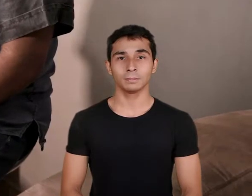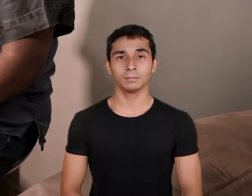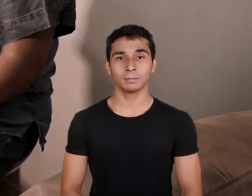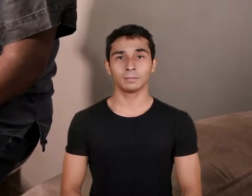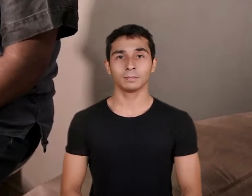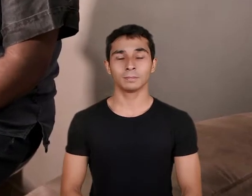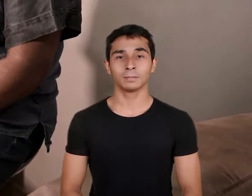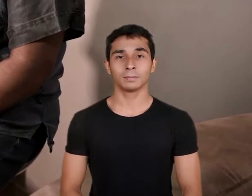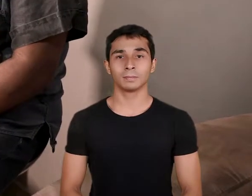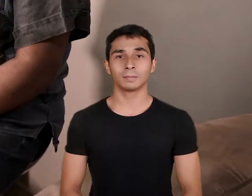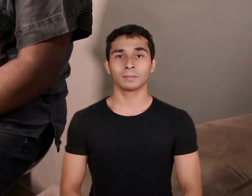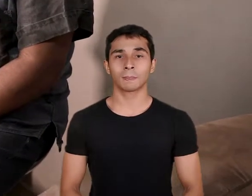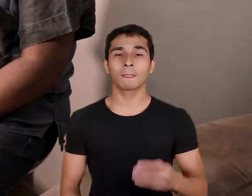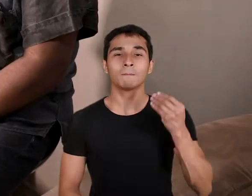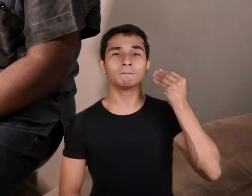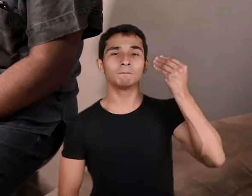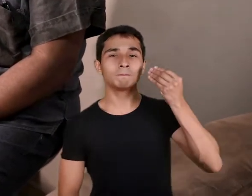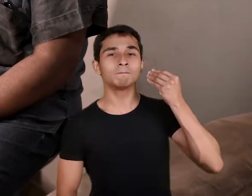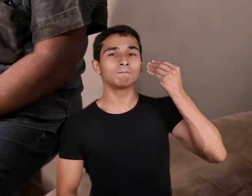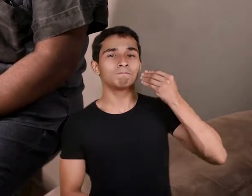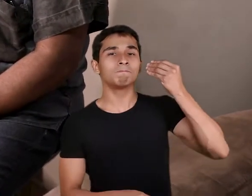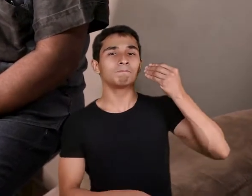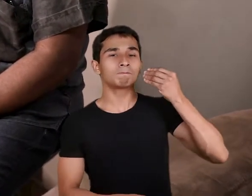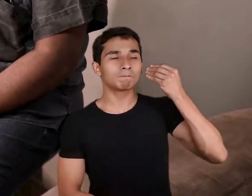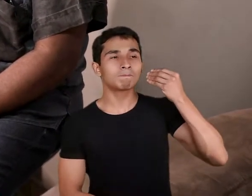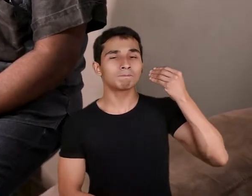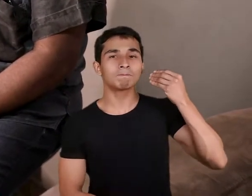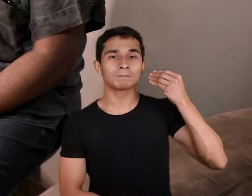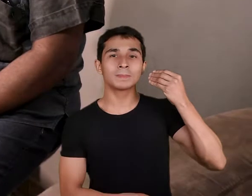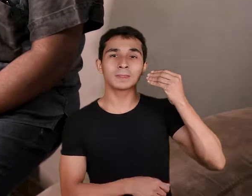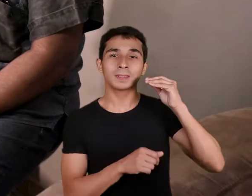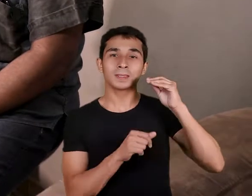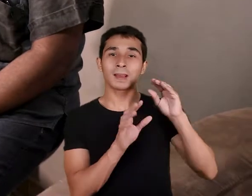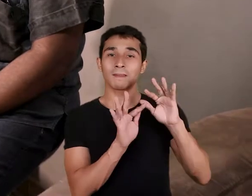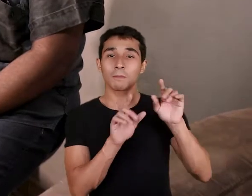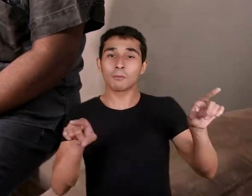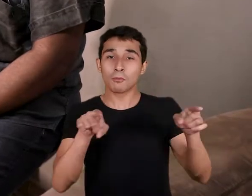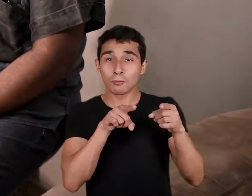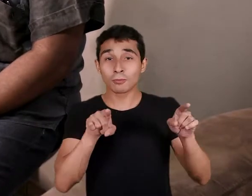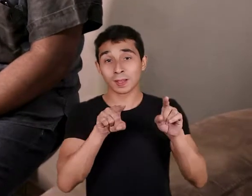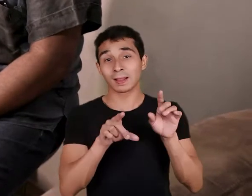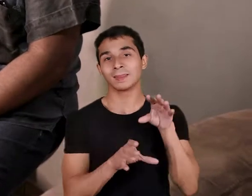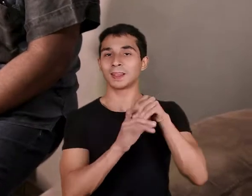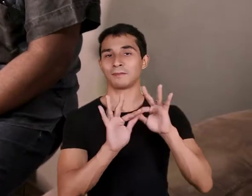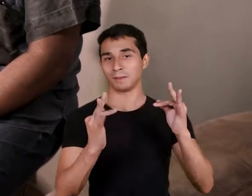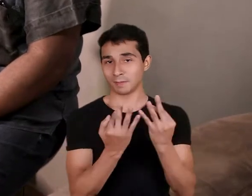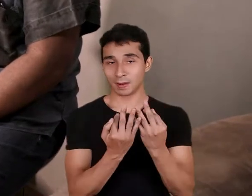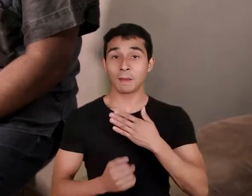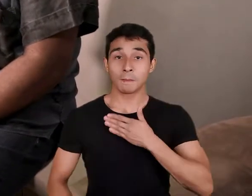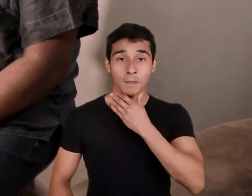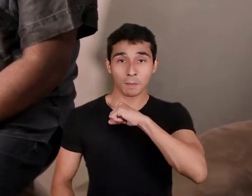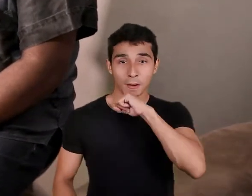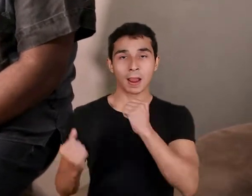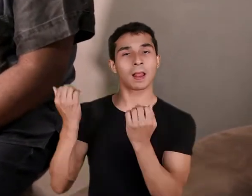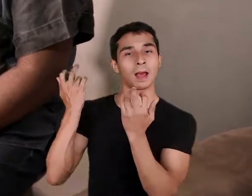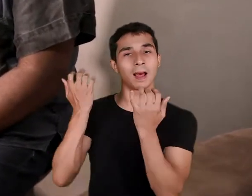Por conta dessa passagem que eu tive, né? Meu pai tocava clarinete, minha mãe cantava com seus